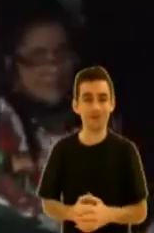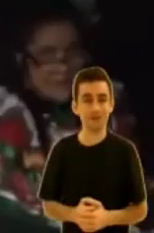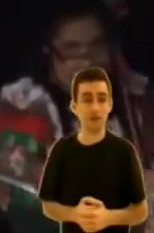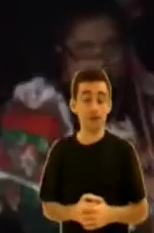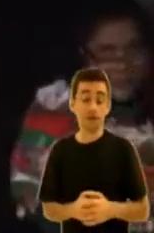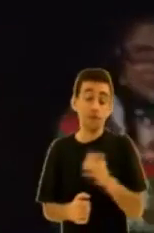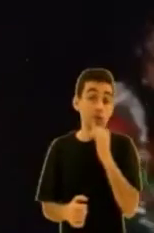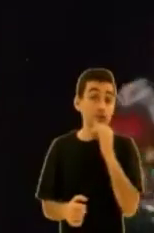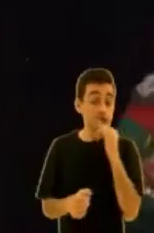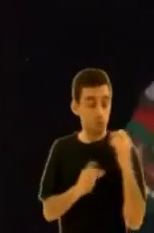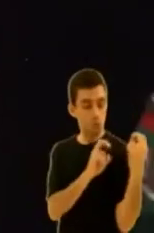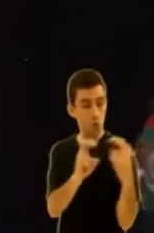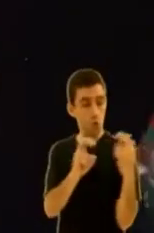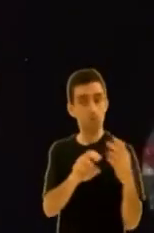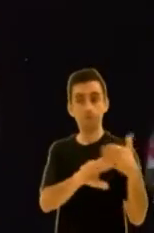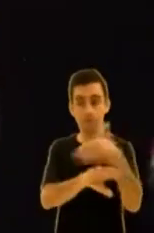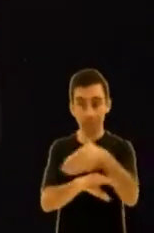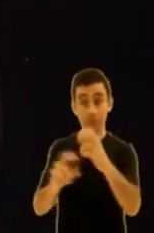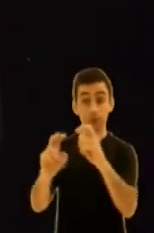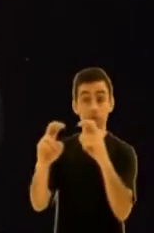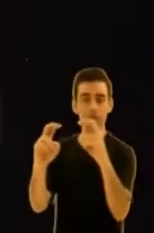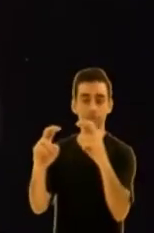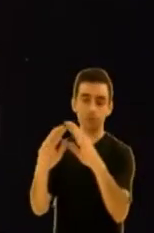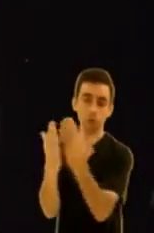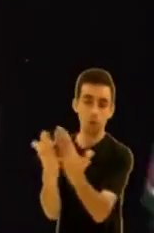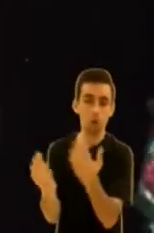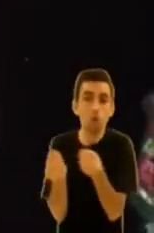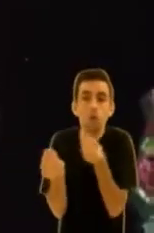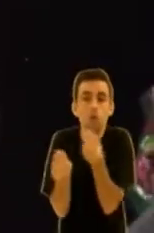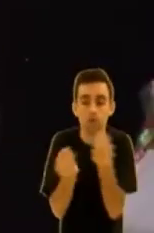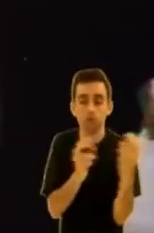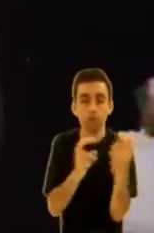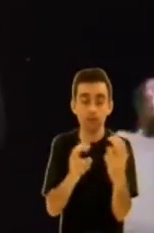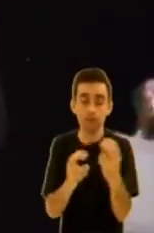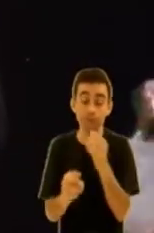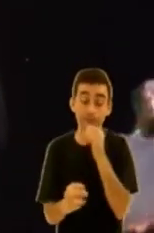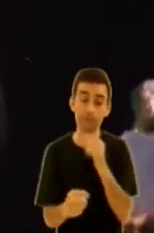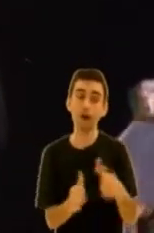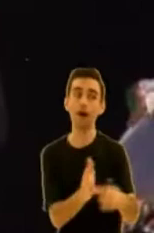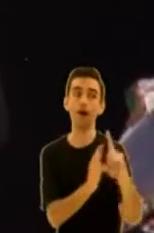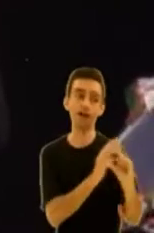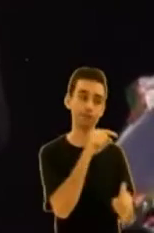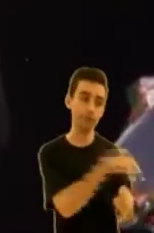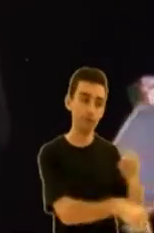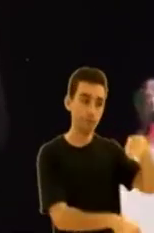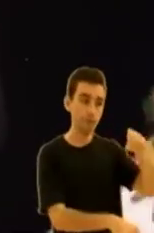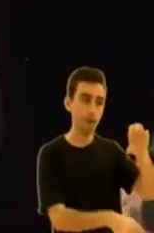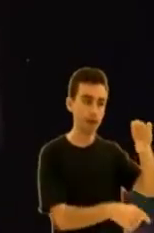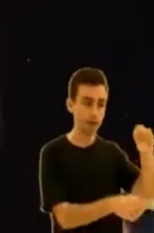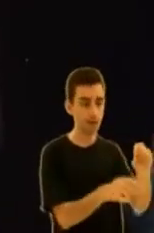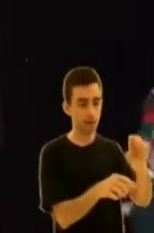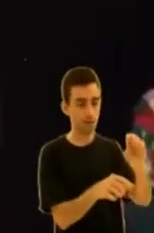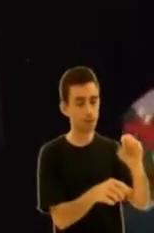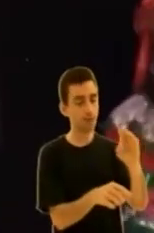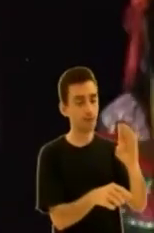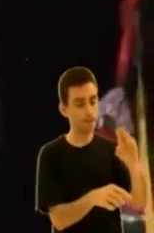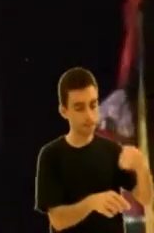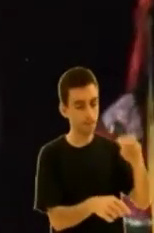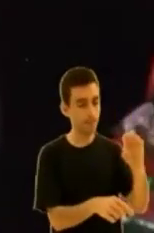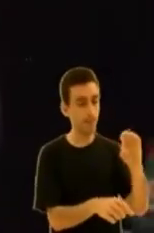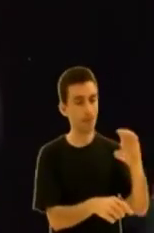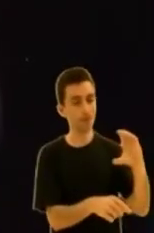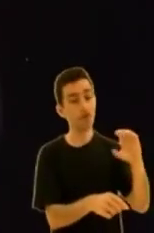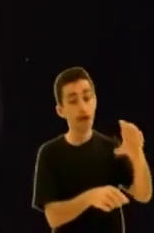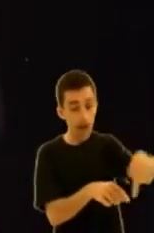Se o FNDE tivesse optado, se o MEC tivesse optado por aportar mais recursos no